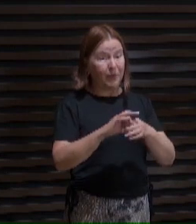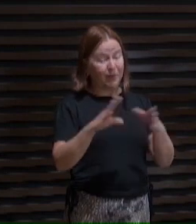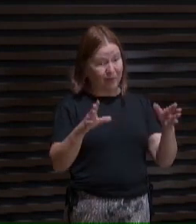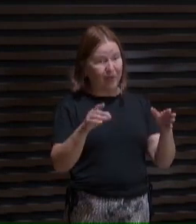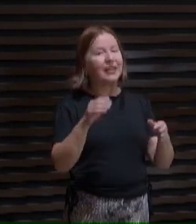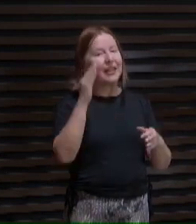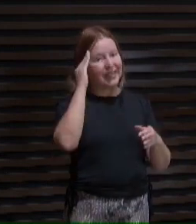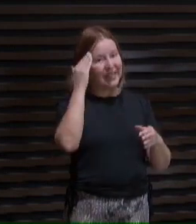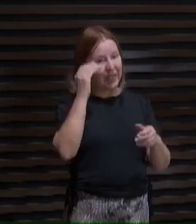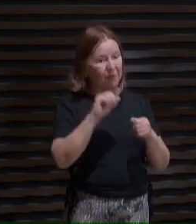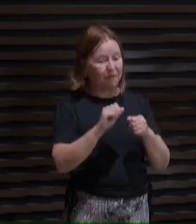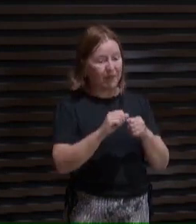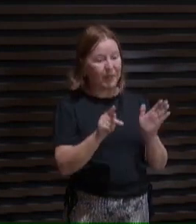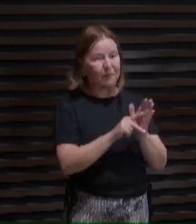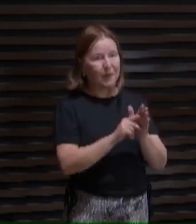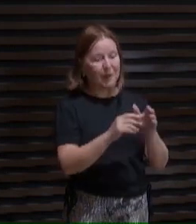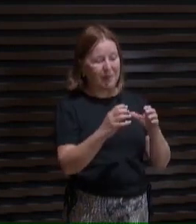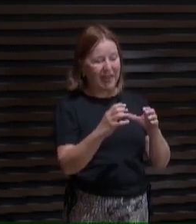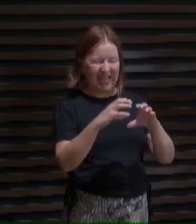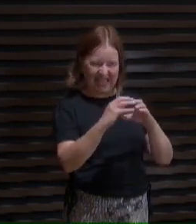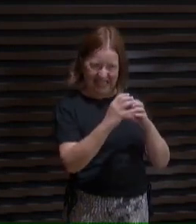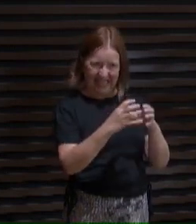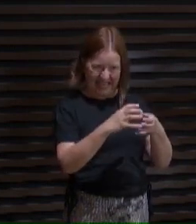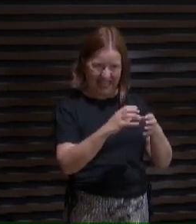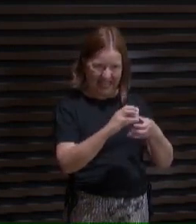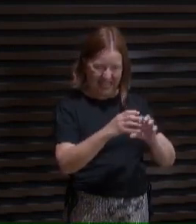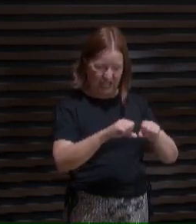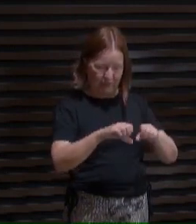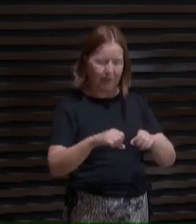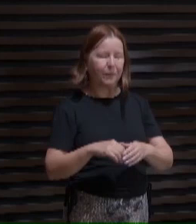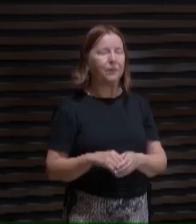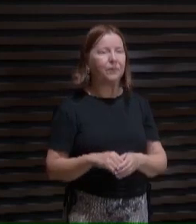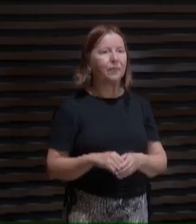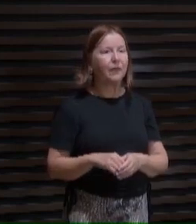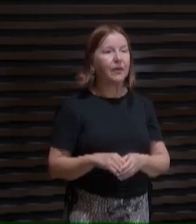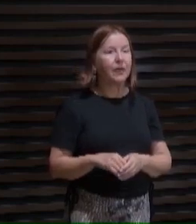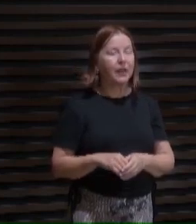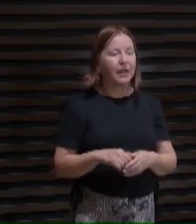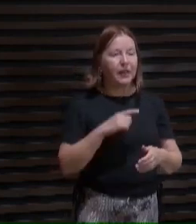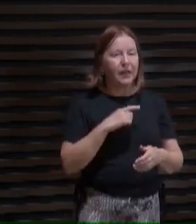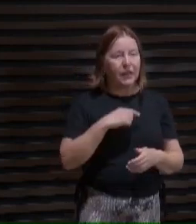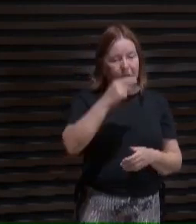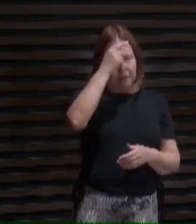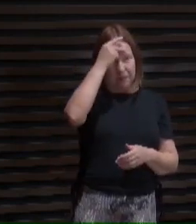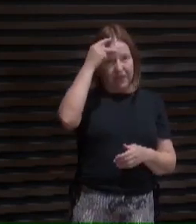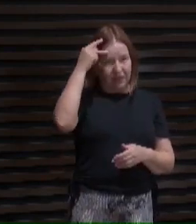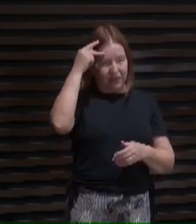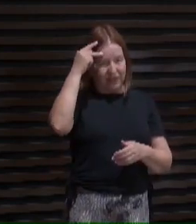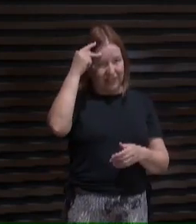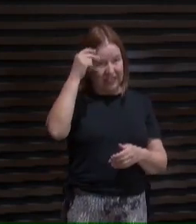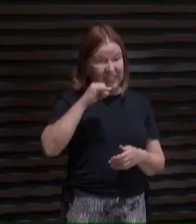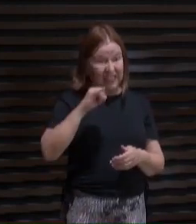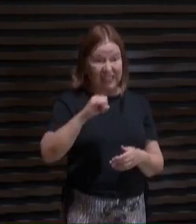instinto, não é uma questão de instinto. Tem pessoas que têm uma boa índole, mas com essa boa índole, se não nascer de novo, vai para